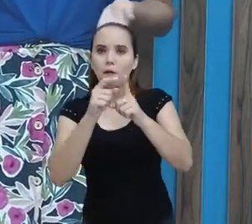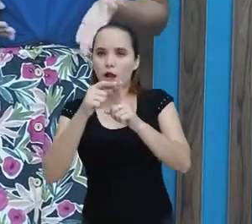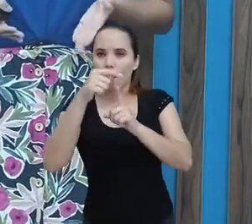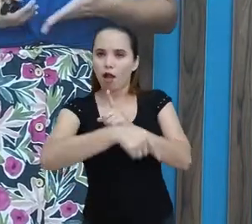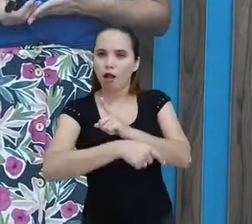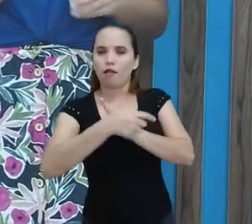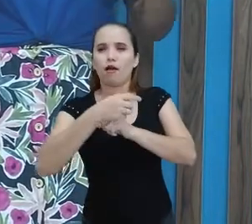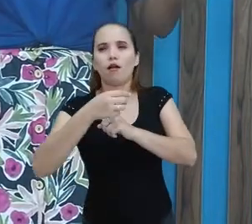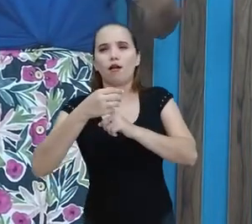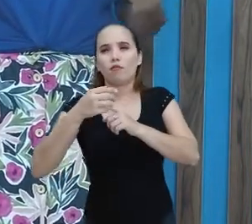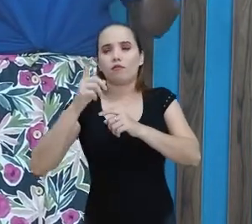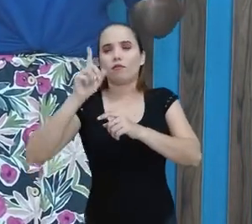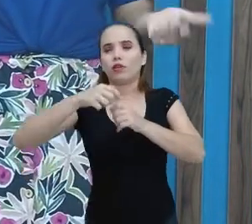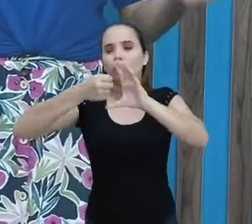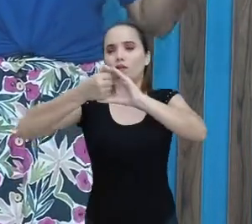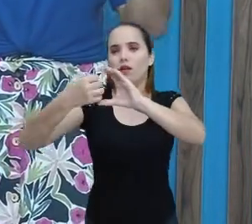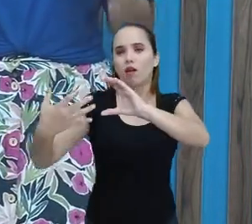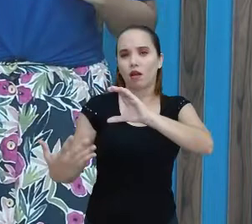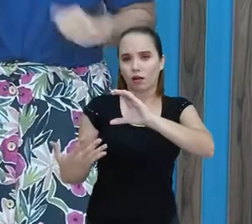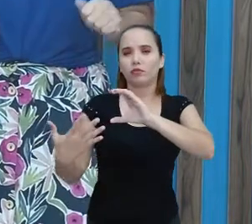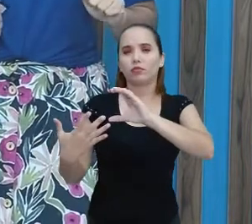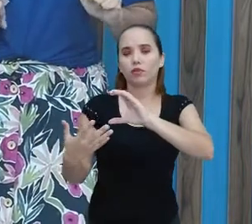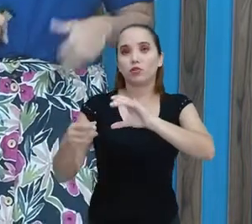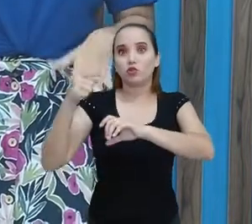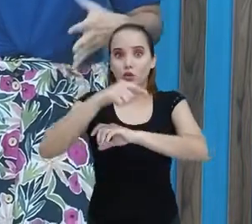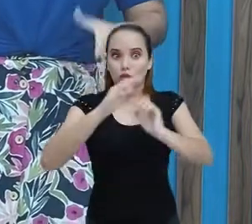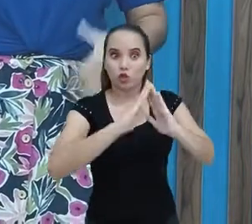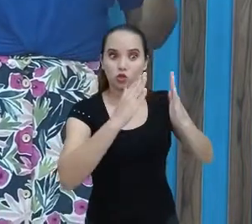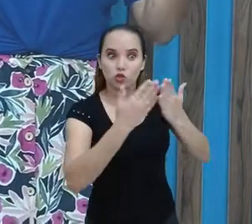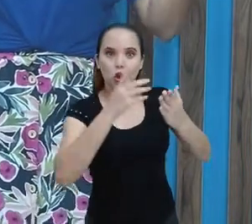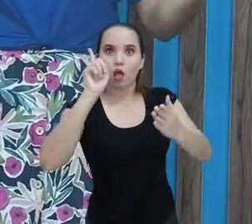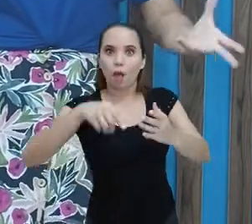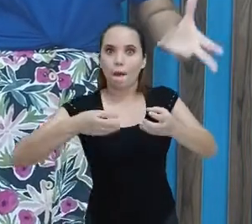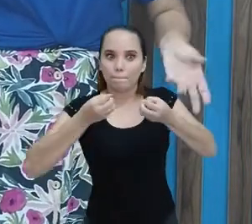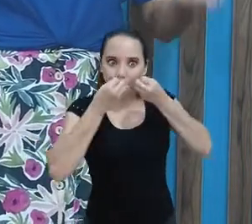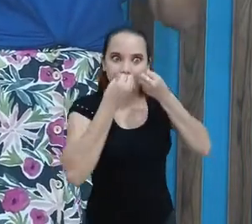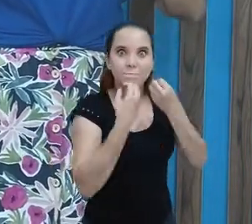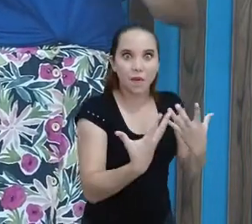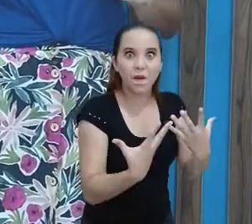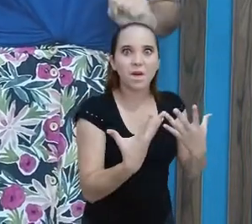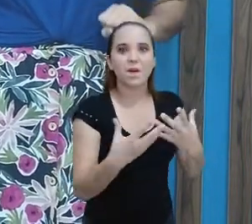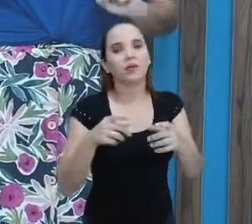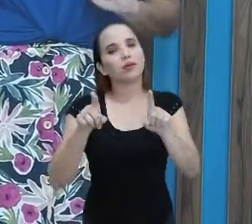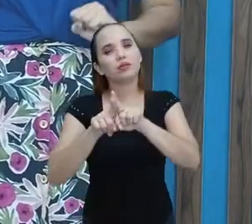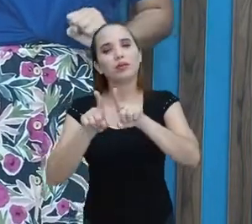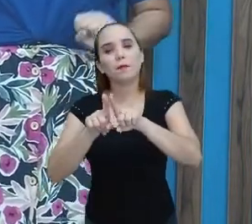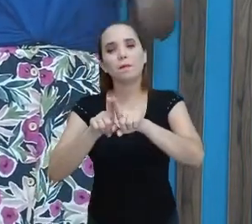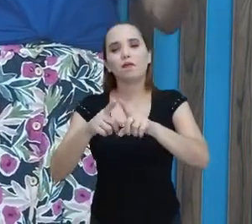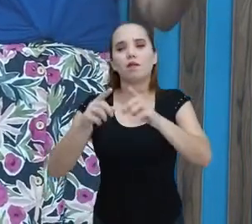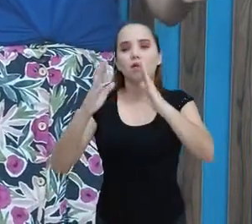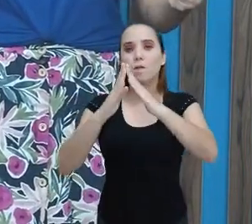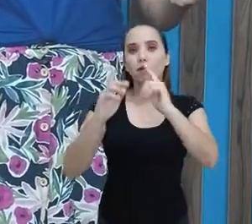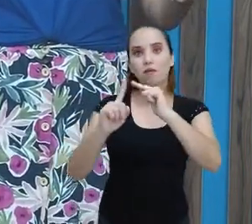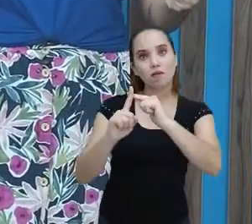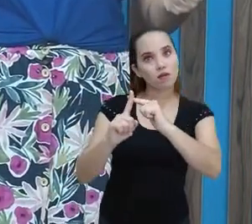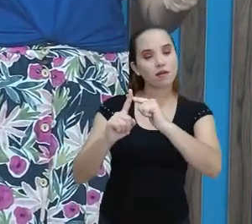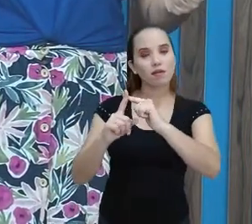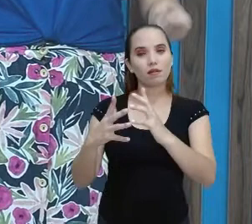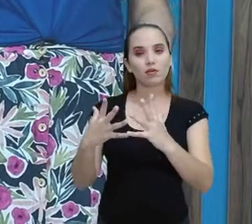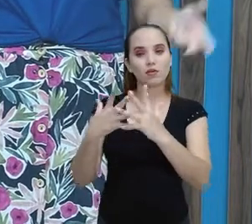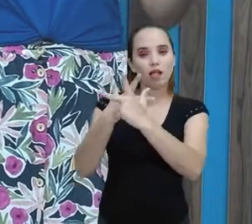que vai caracterizar a escola como boa, uma igreja lindíssima e uma praça muito florida. Eu